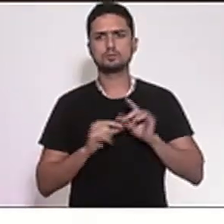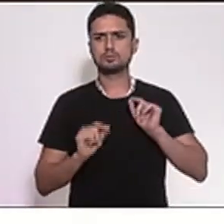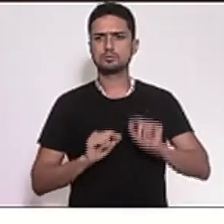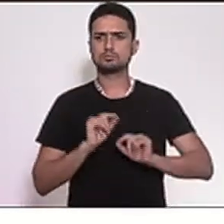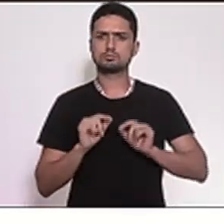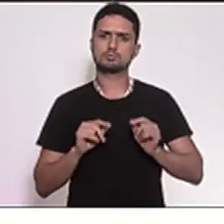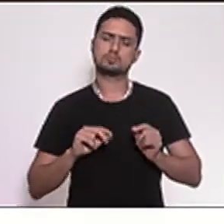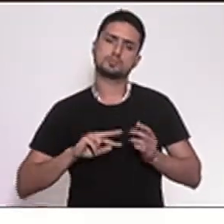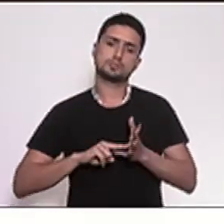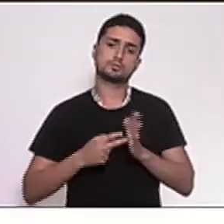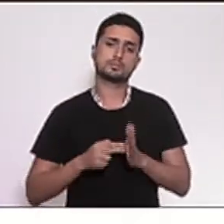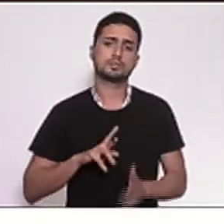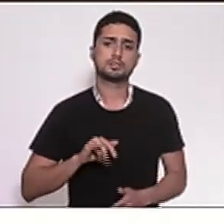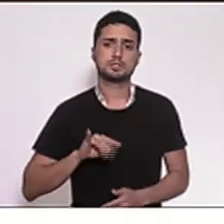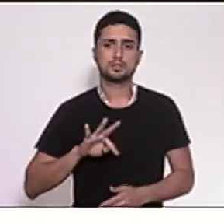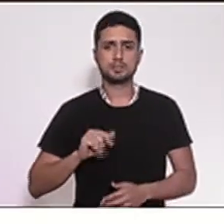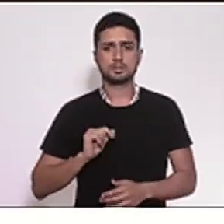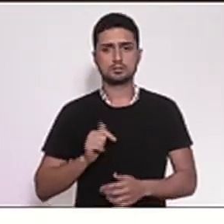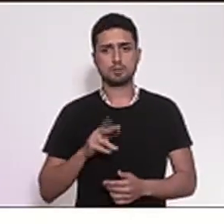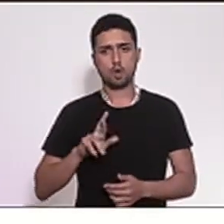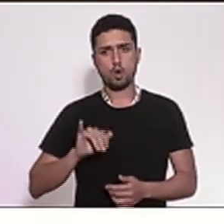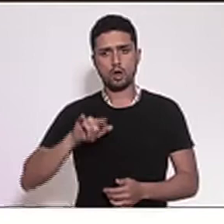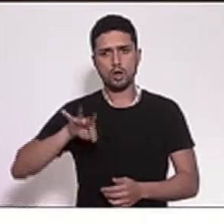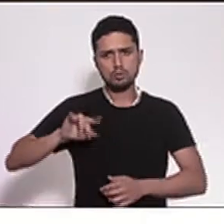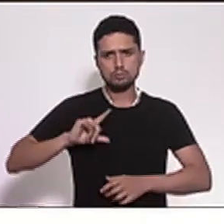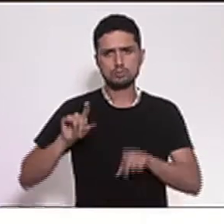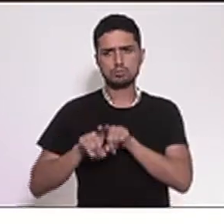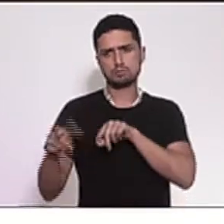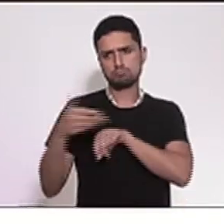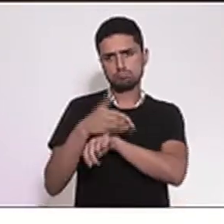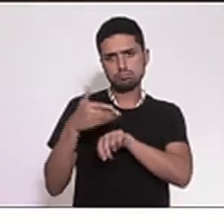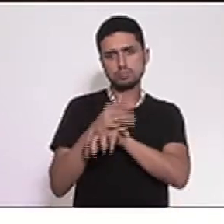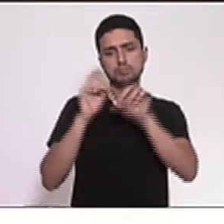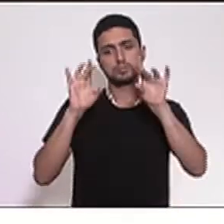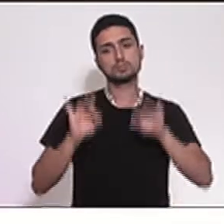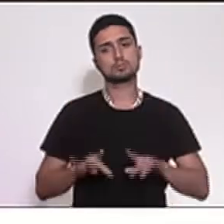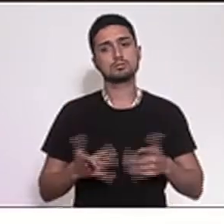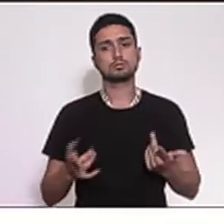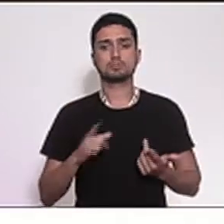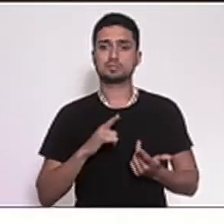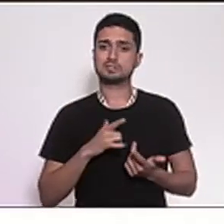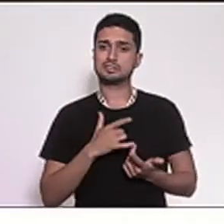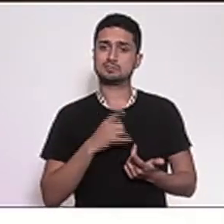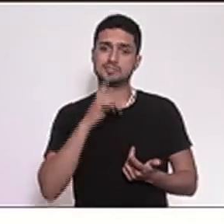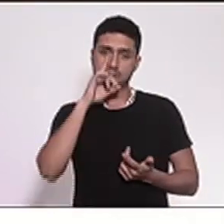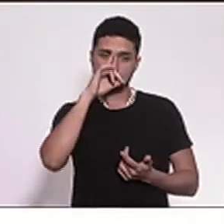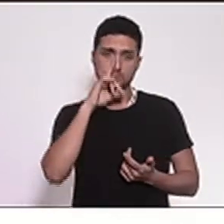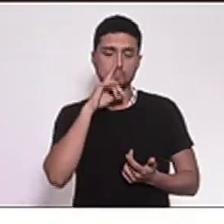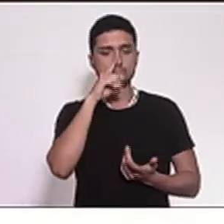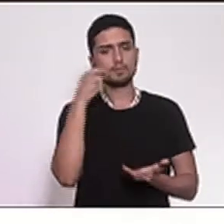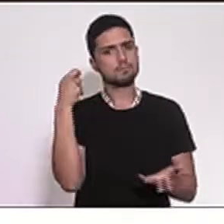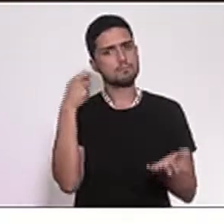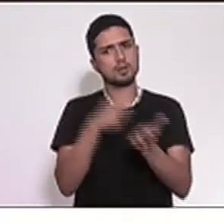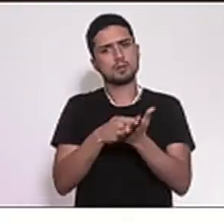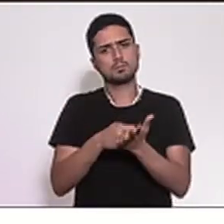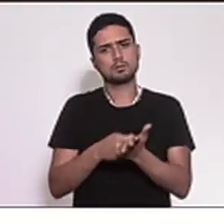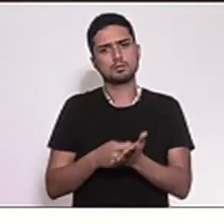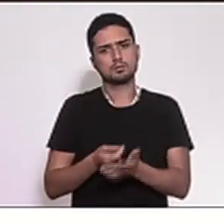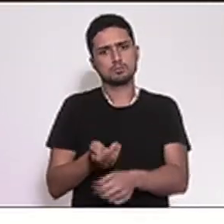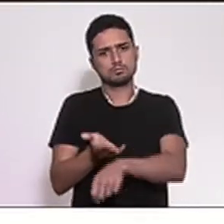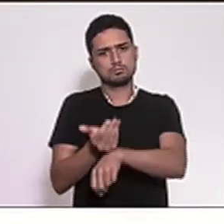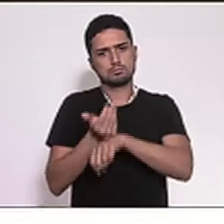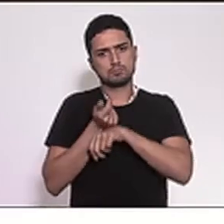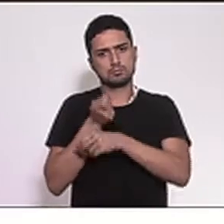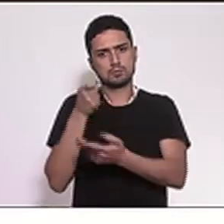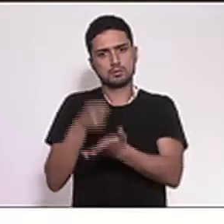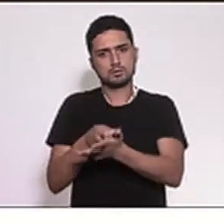Rio Previdência de royalties e participações especiais passaram a ser comprometidas com o pagamento dessas antecipações.